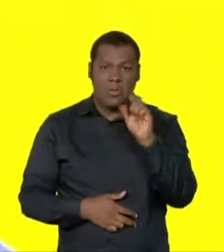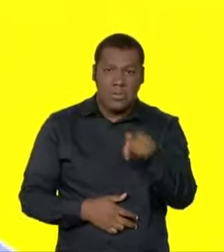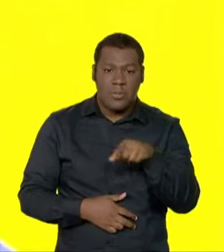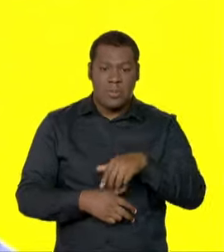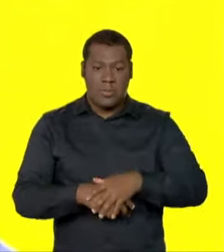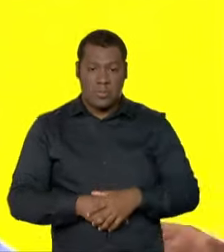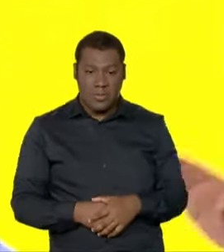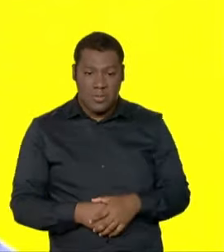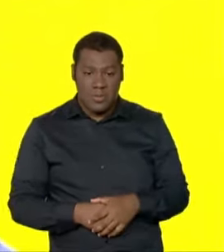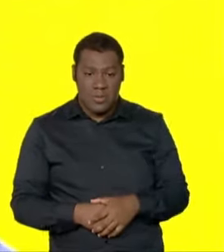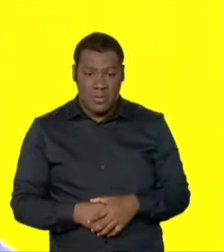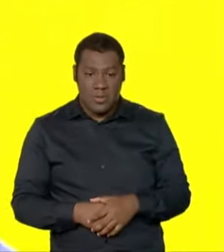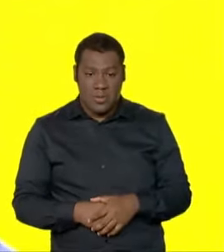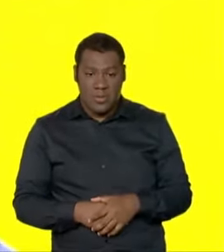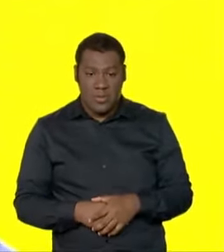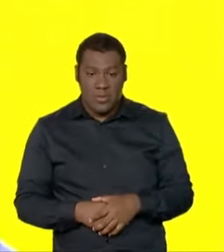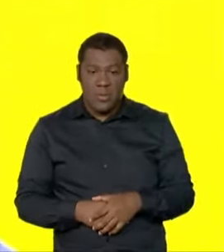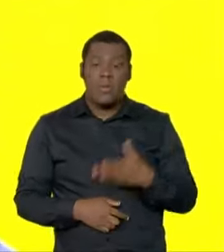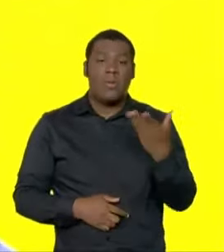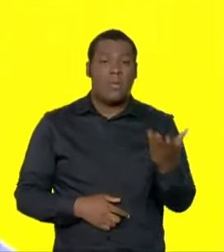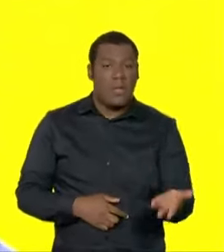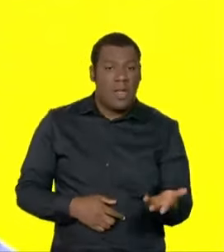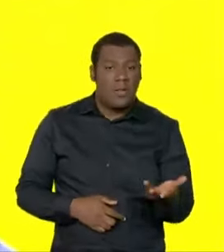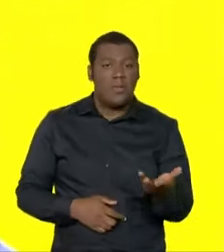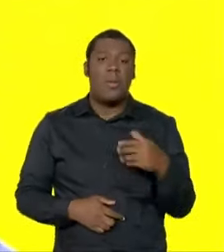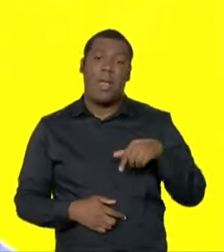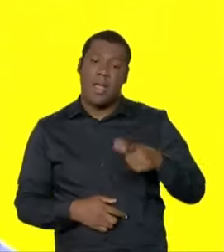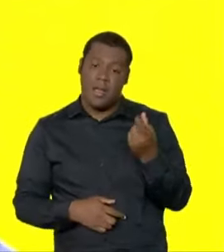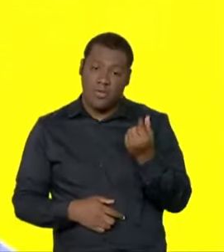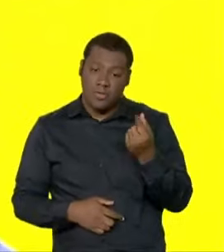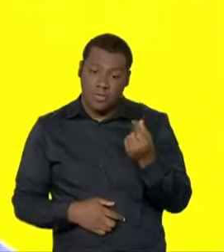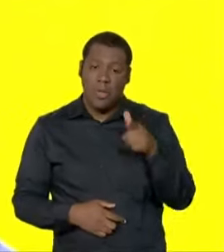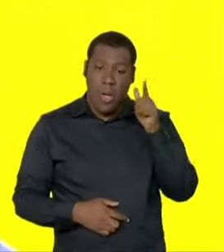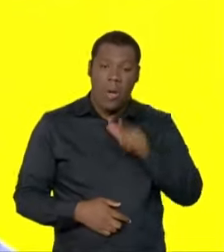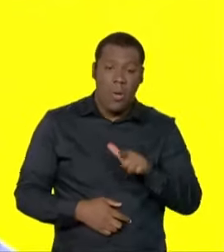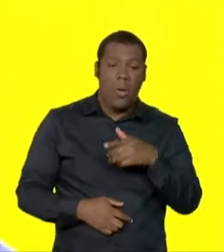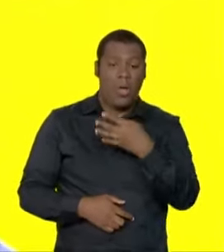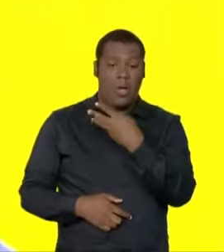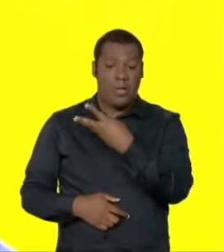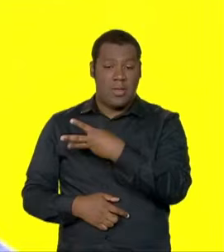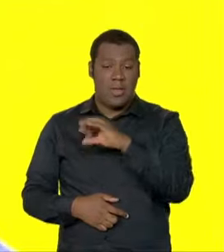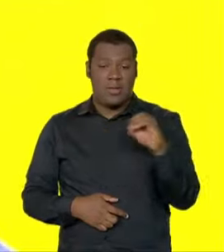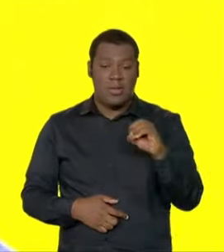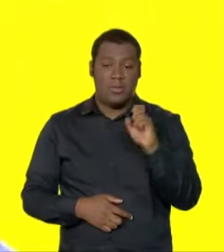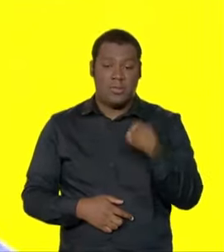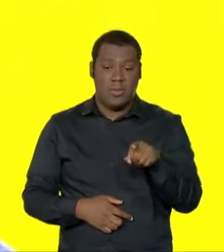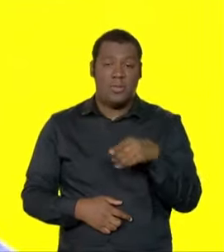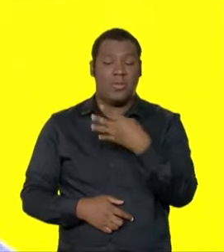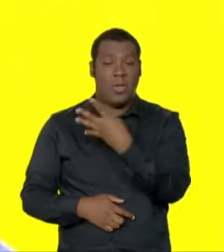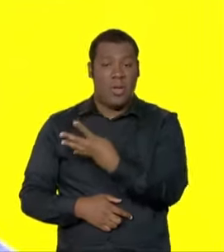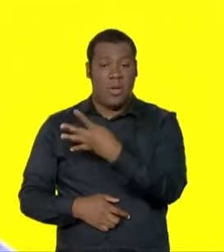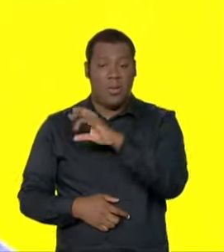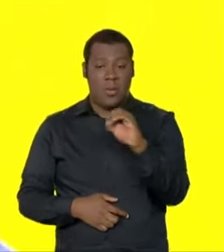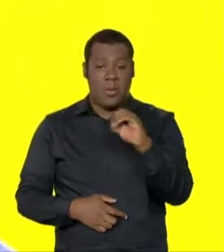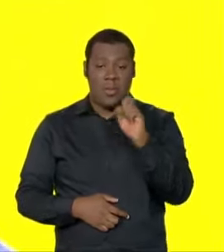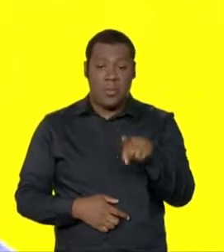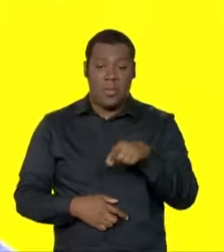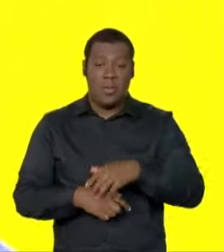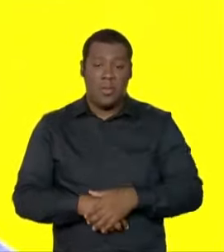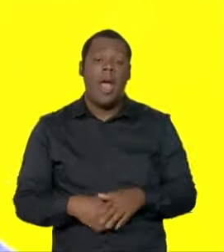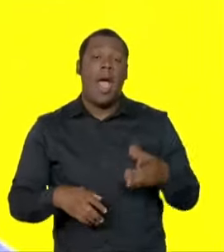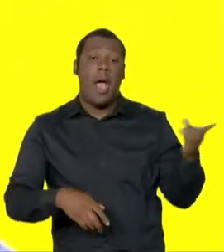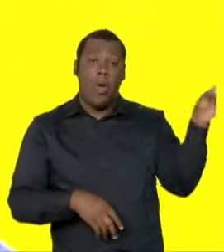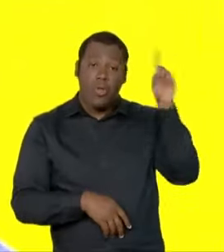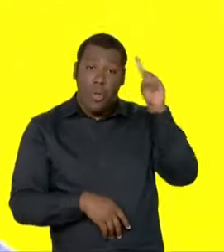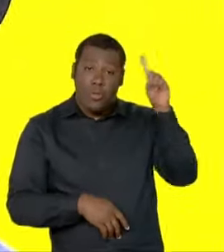fatura não é o que fica para ele, não é o lucro dele. Muitos desses empresários acordam todos os dias, abrem as suas casas, abrem as suas lojas